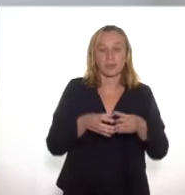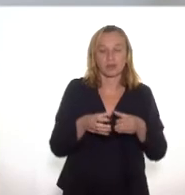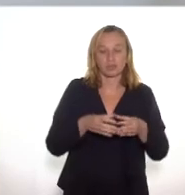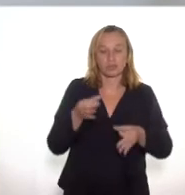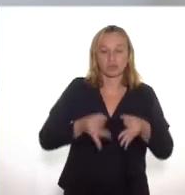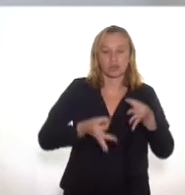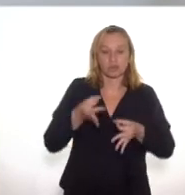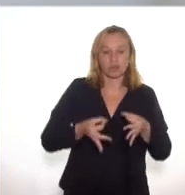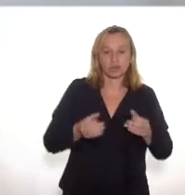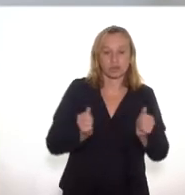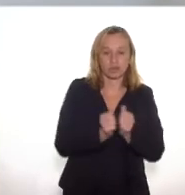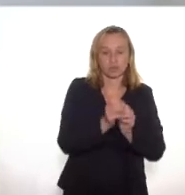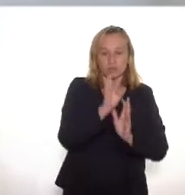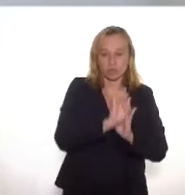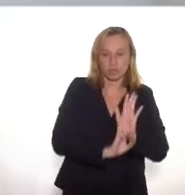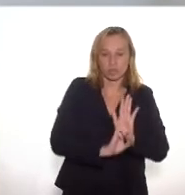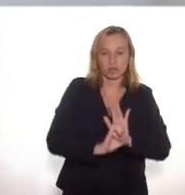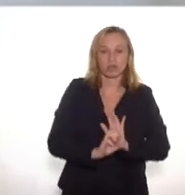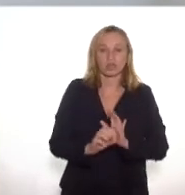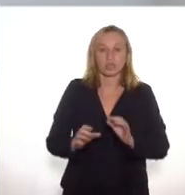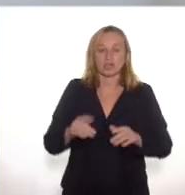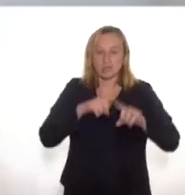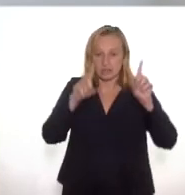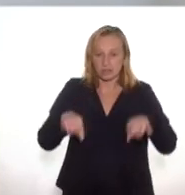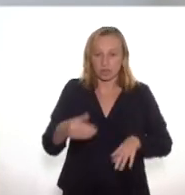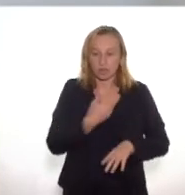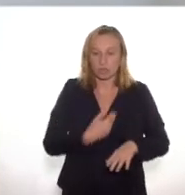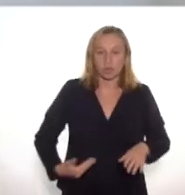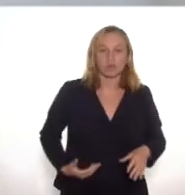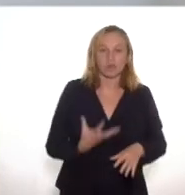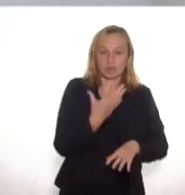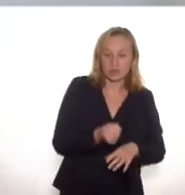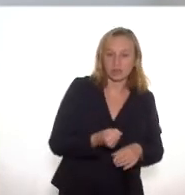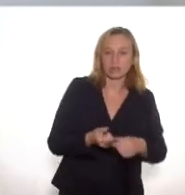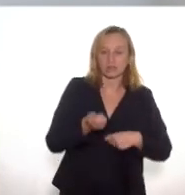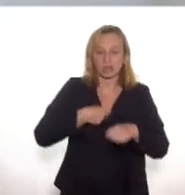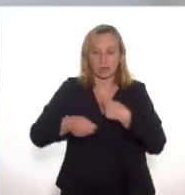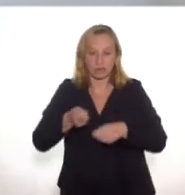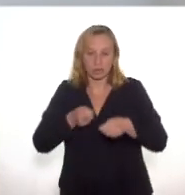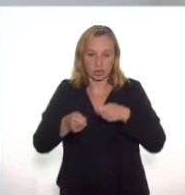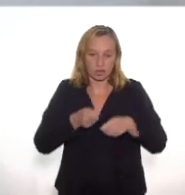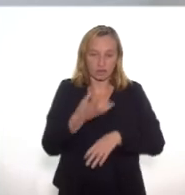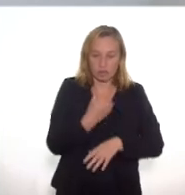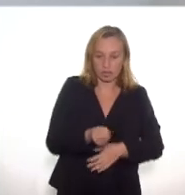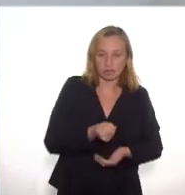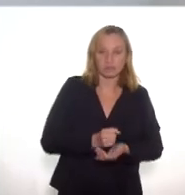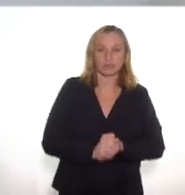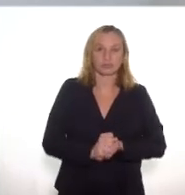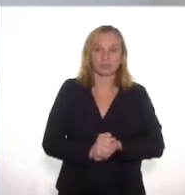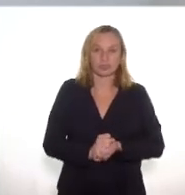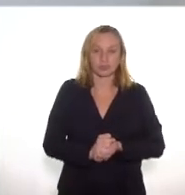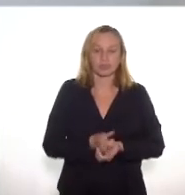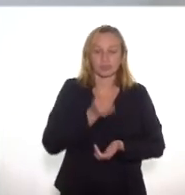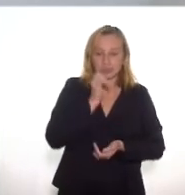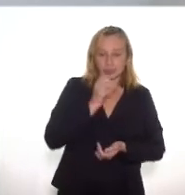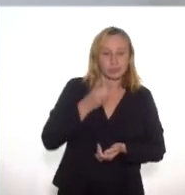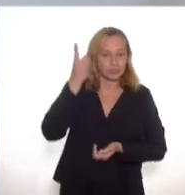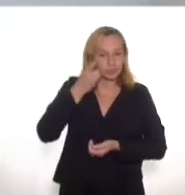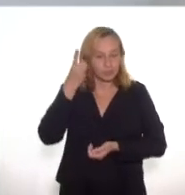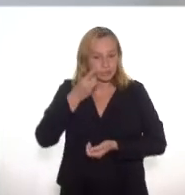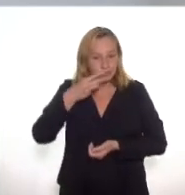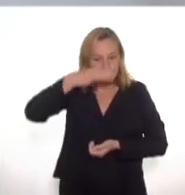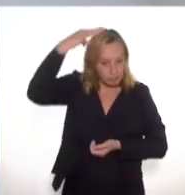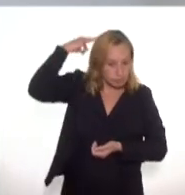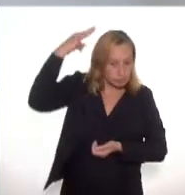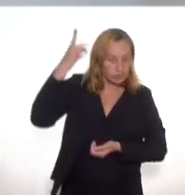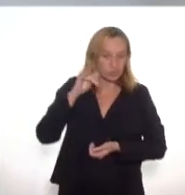pela condicionalidade com emendas. Servidores públicos, favorável. De Orçamento, Finanças, Fiscalização Financeira e Controle, favorável. Relatores, deputado Márcio Pacheco,